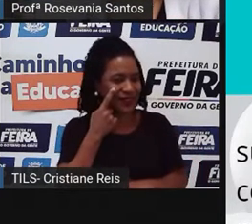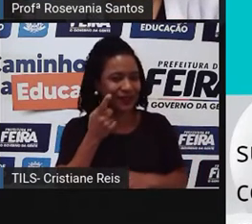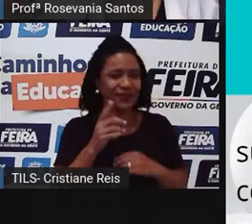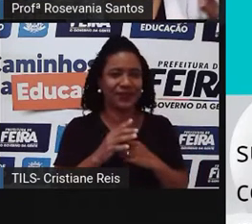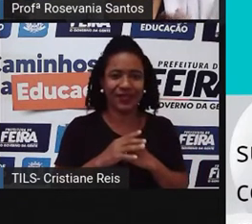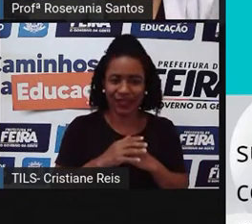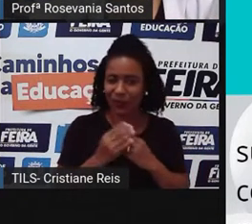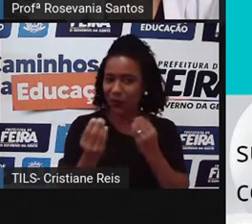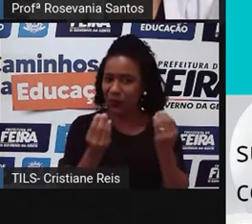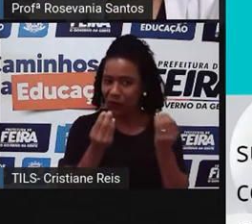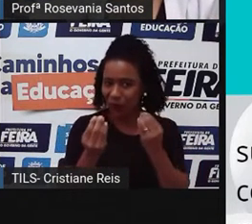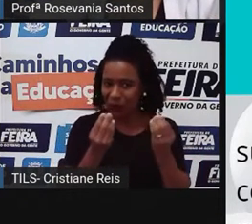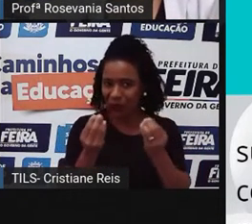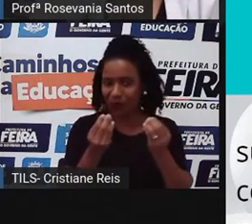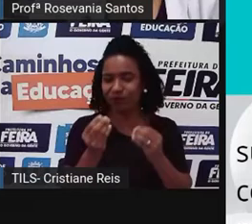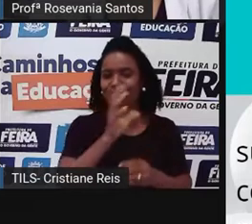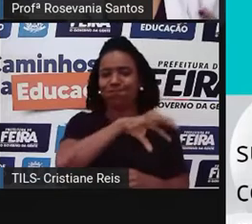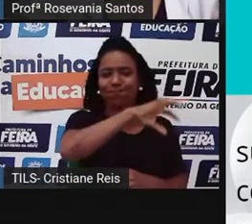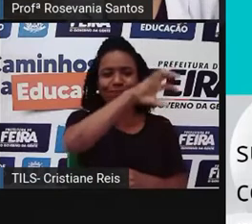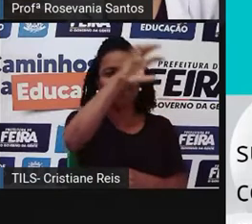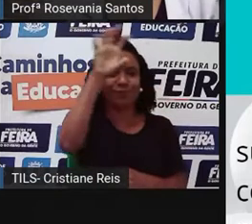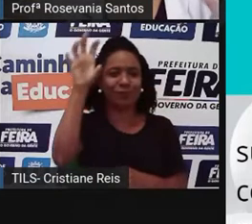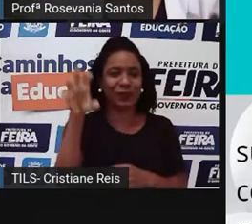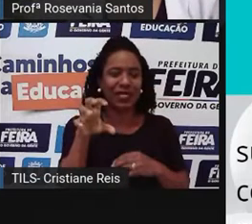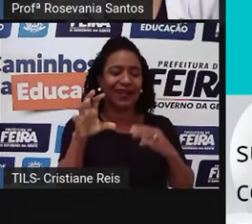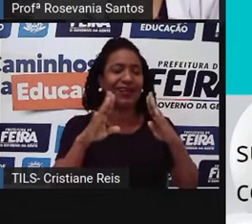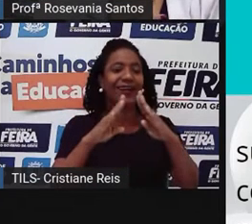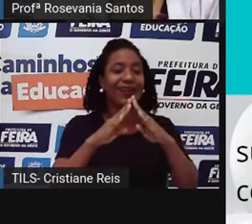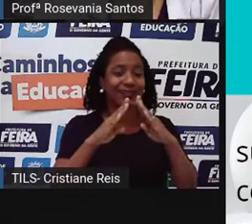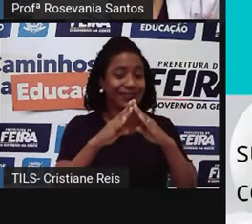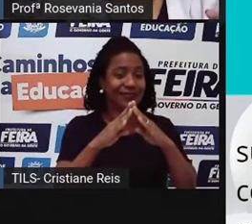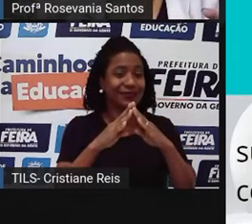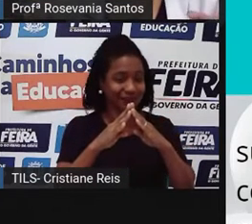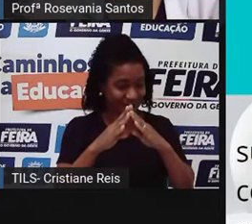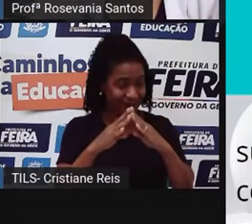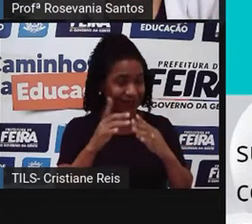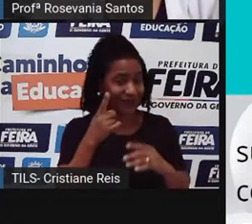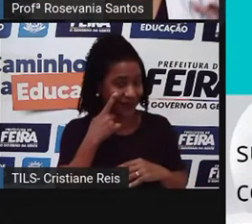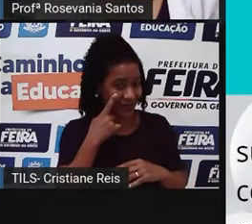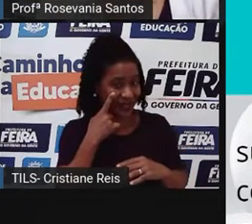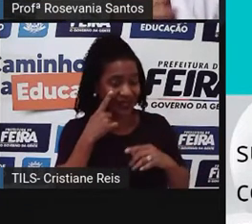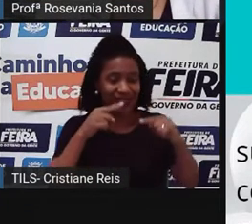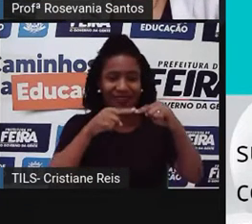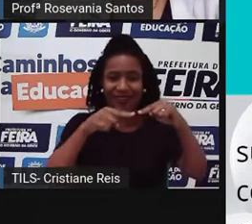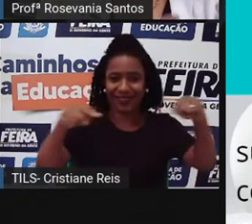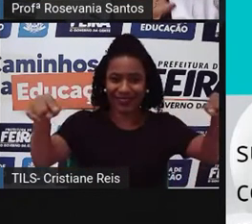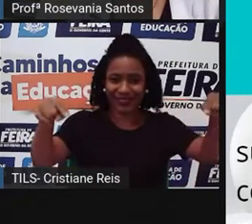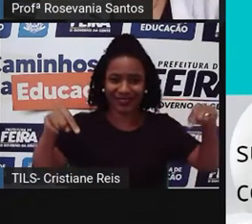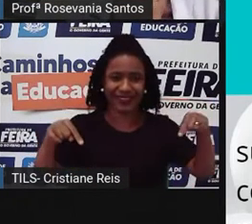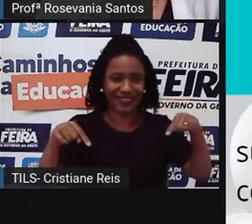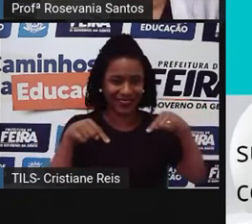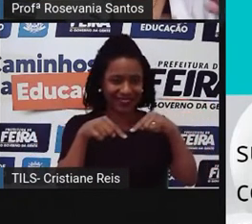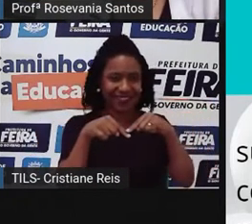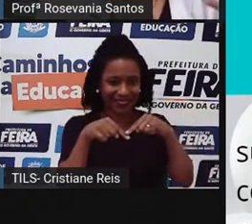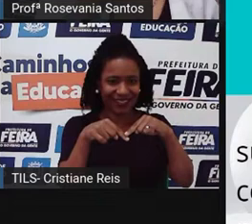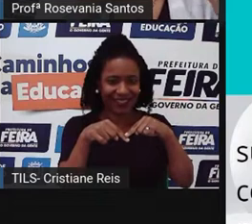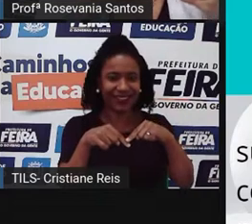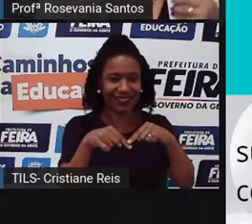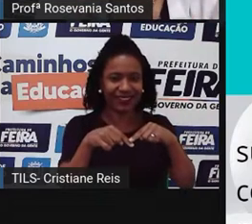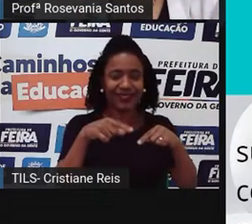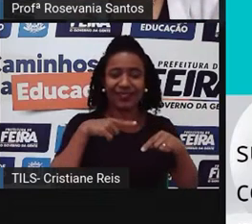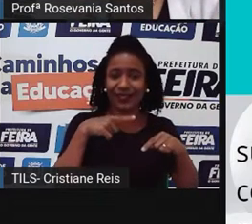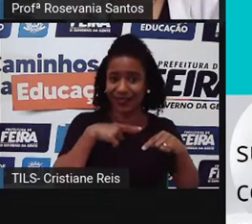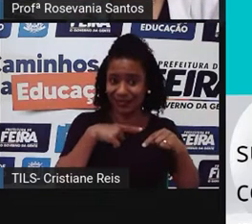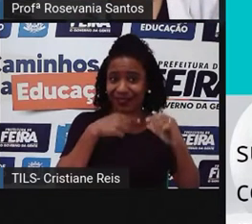de regionalização, né, da nossa casa. É, você tem o espaço da sala, que ali naquele espaço tem as